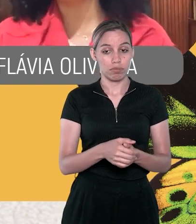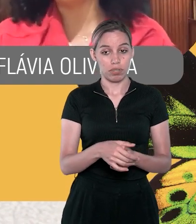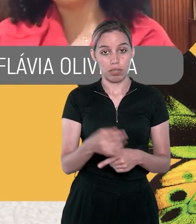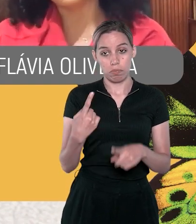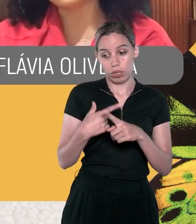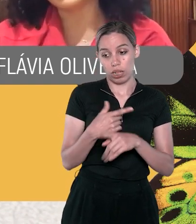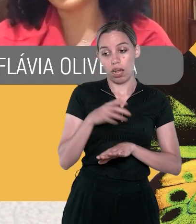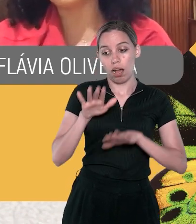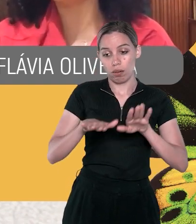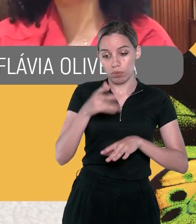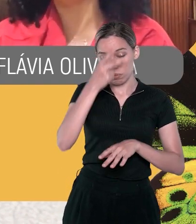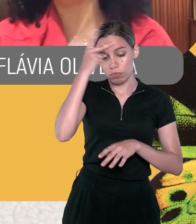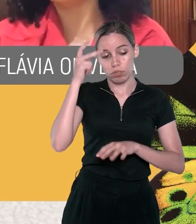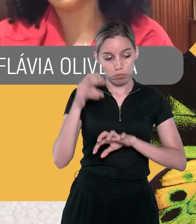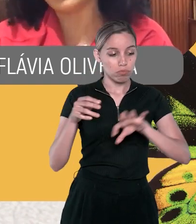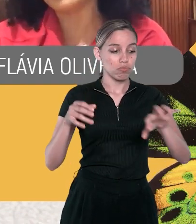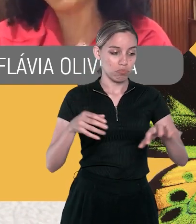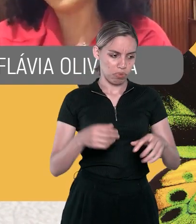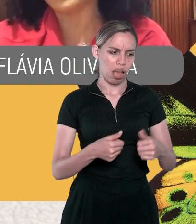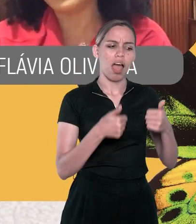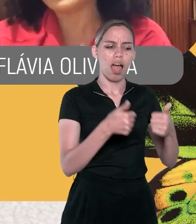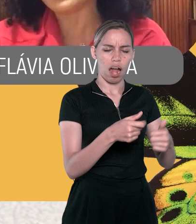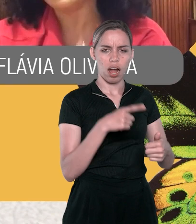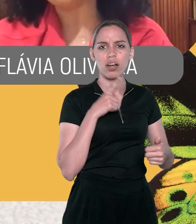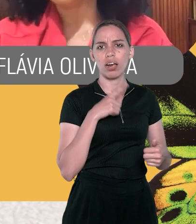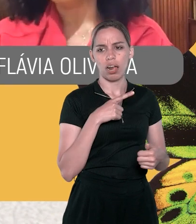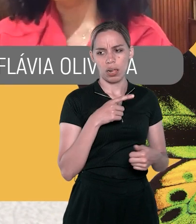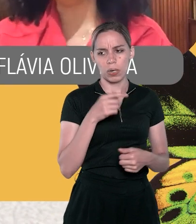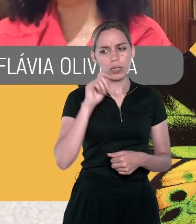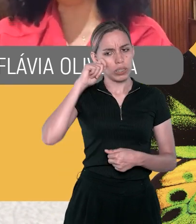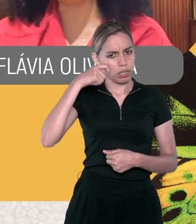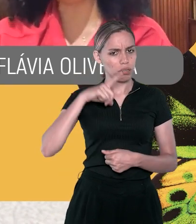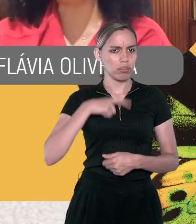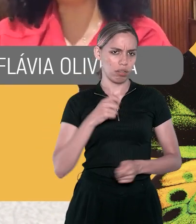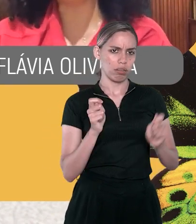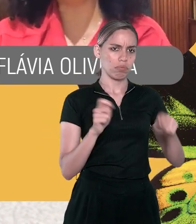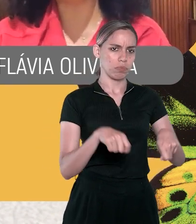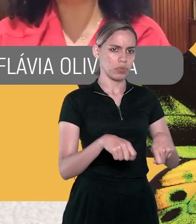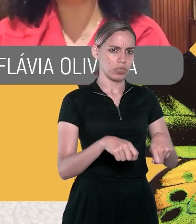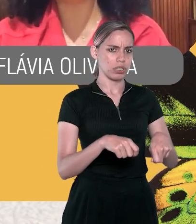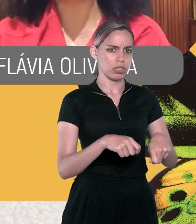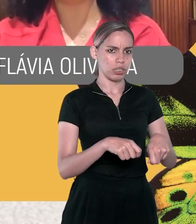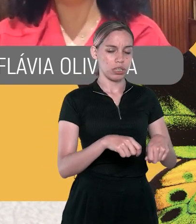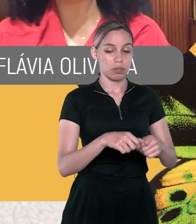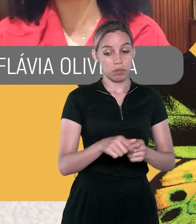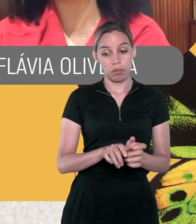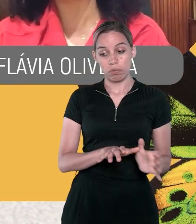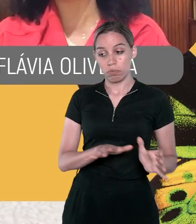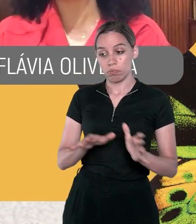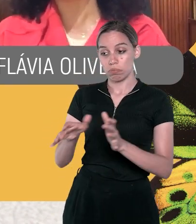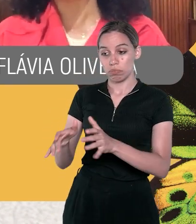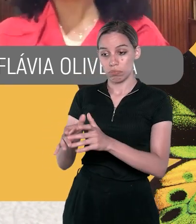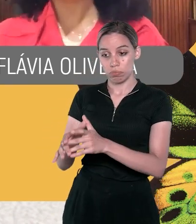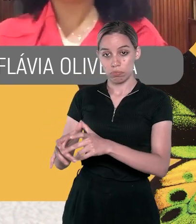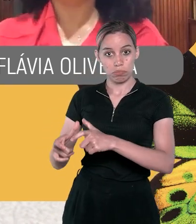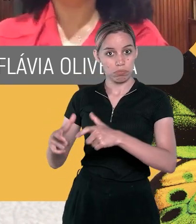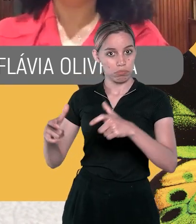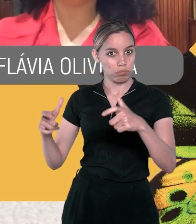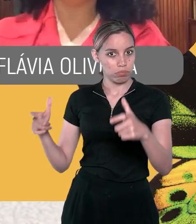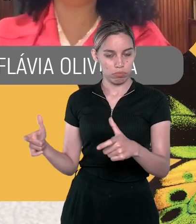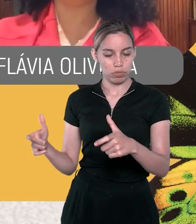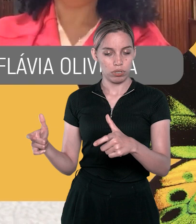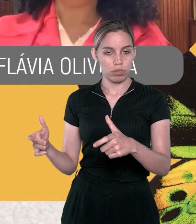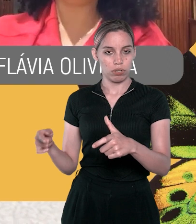reconhecimento da capacidade, da potência, e um enorme incômodo,